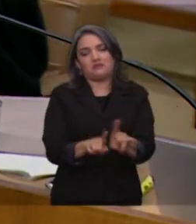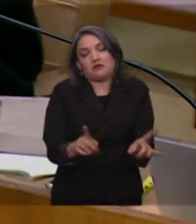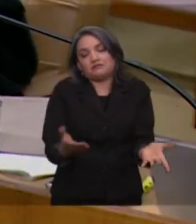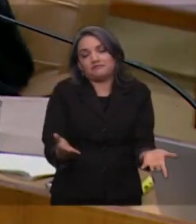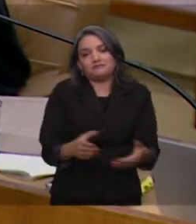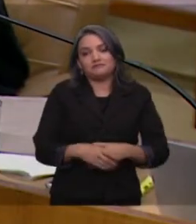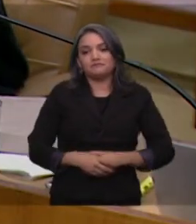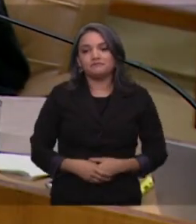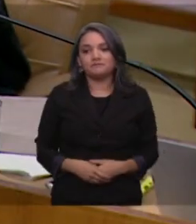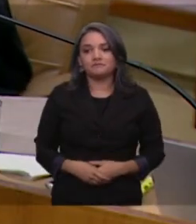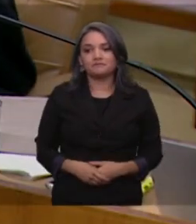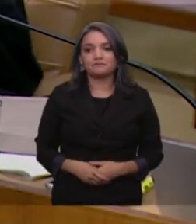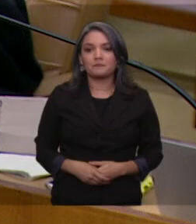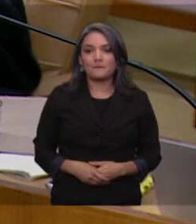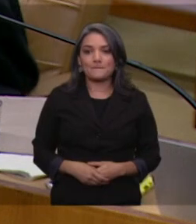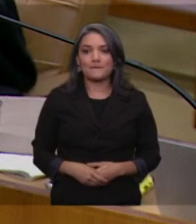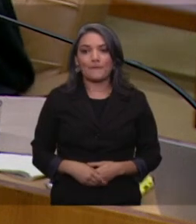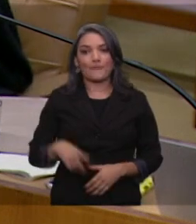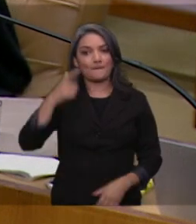Obrigado.